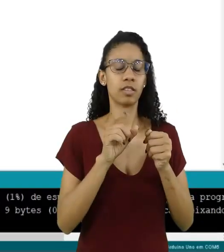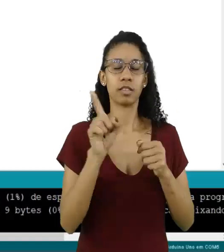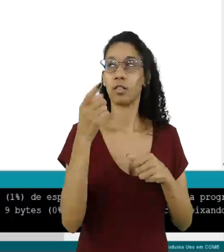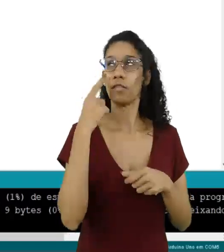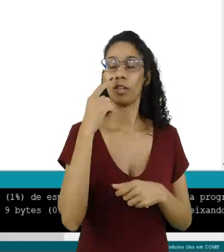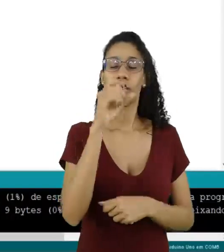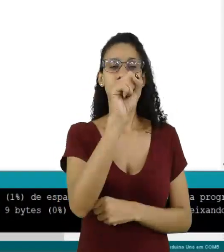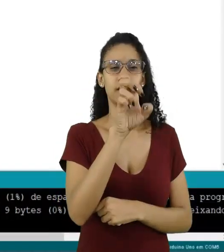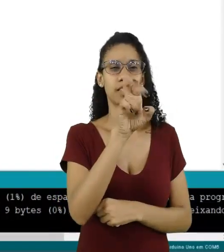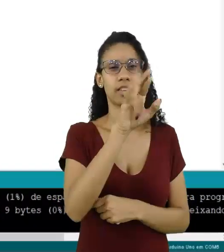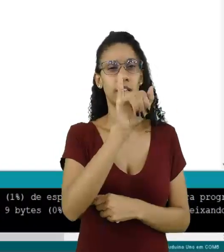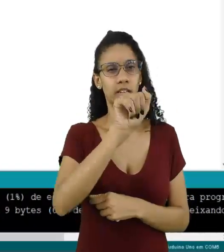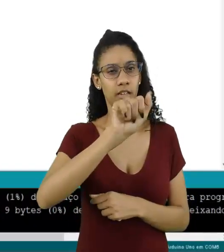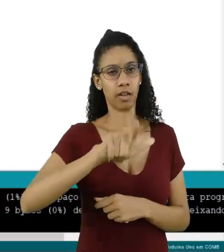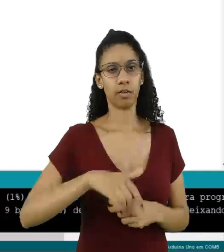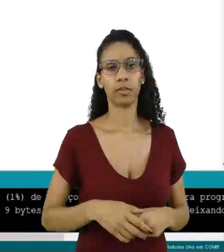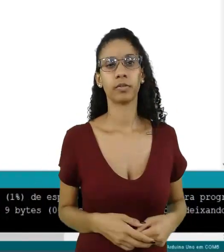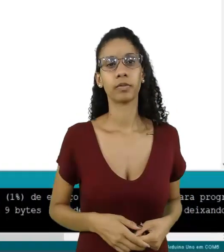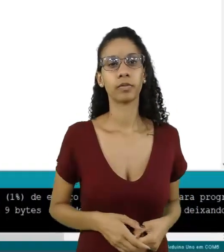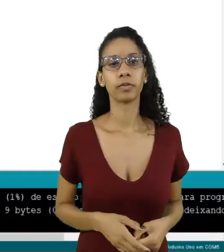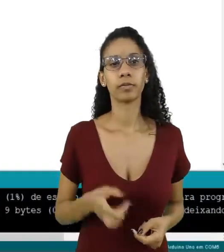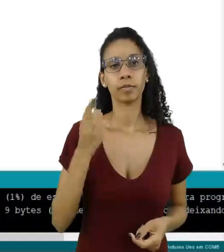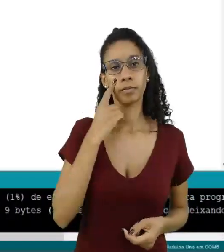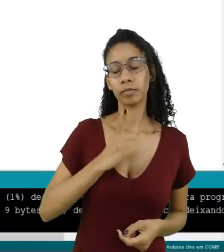escrever o seguinte: serial,